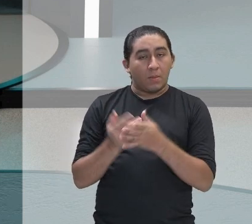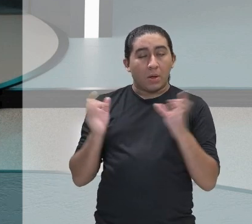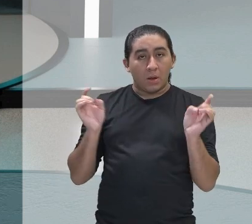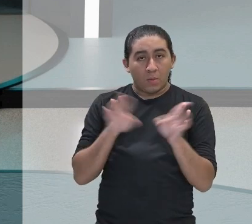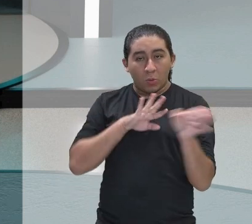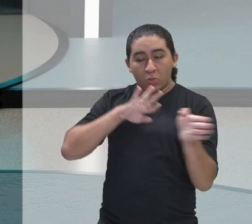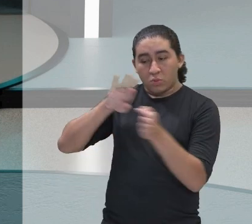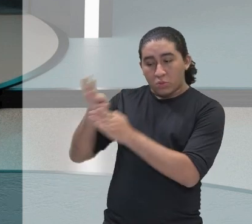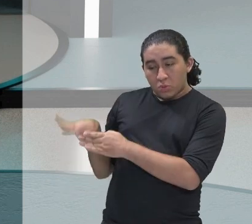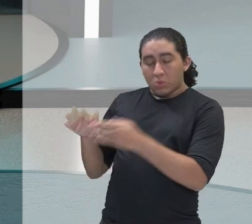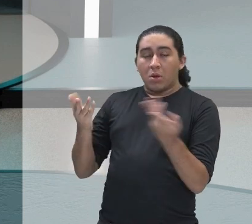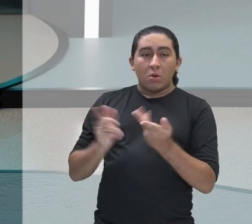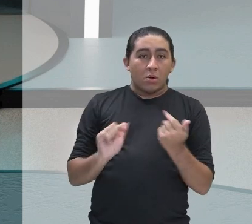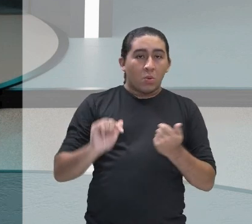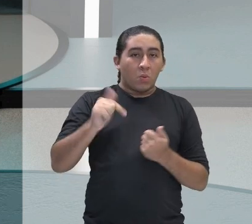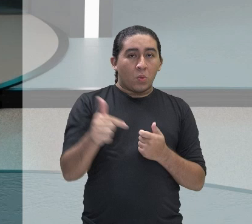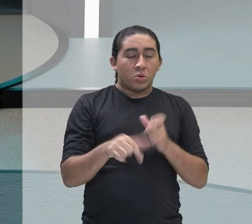derivação